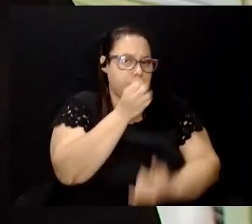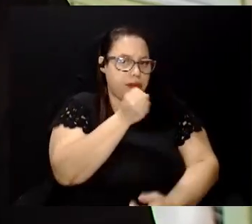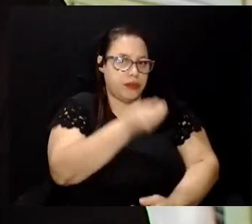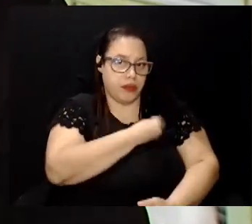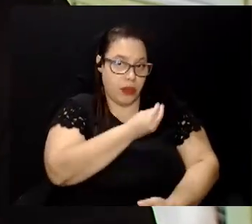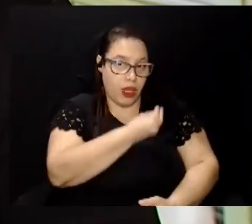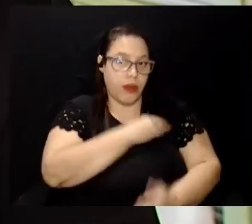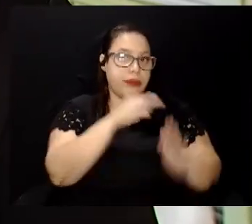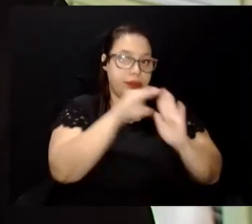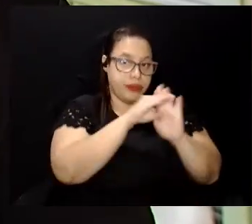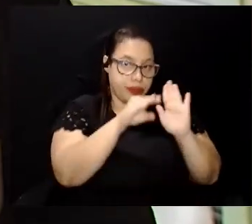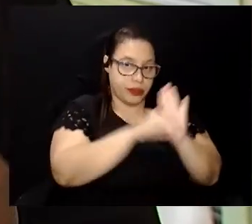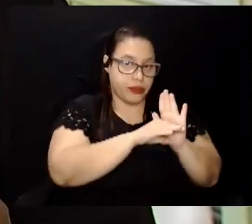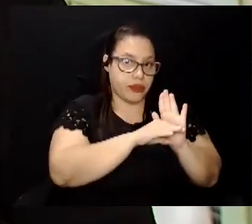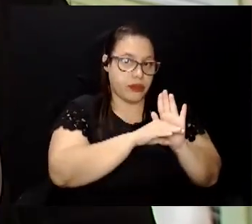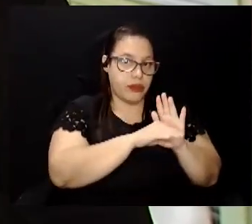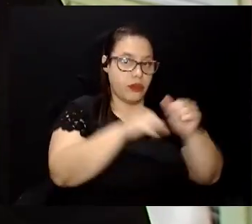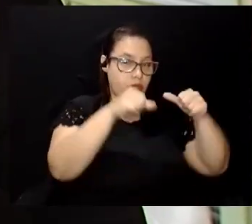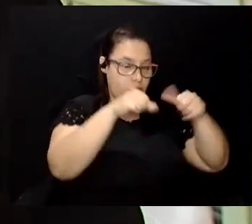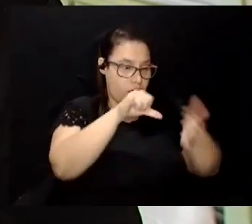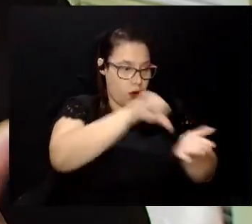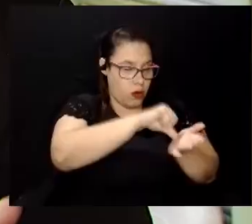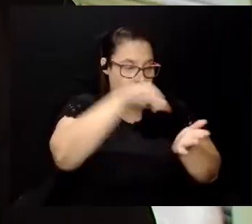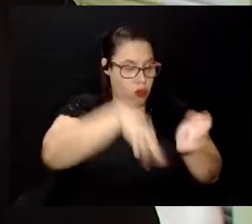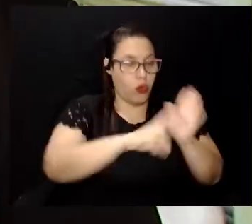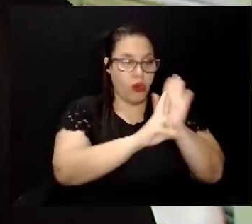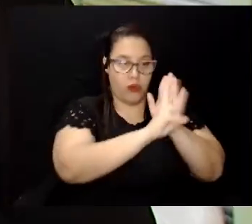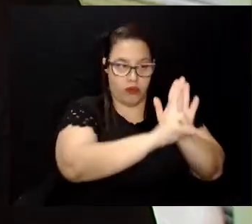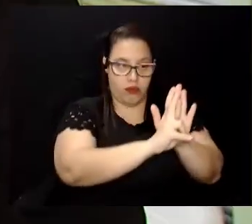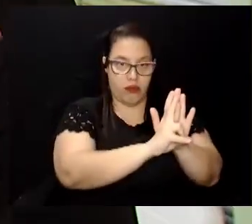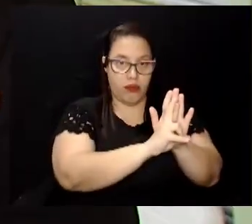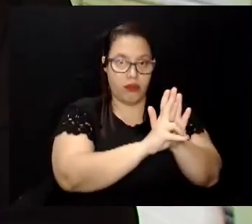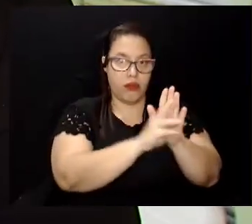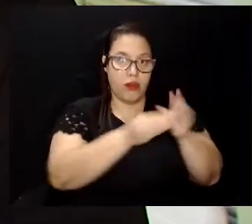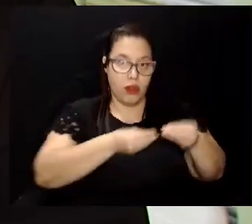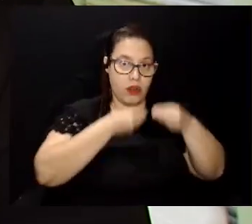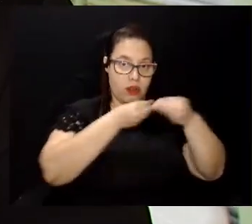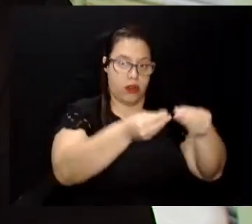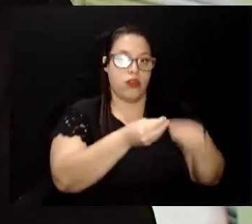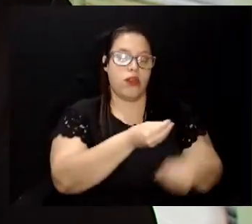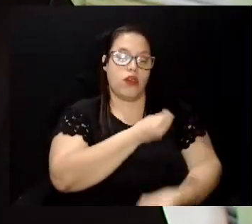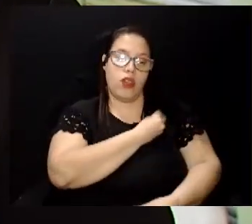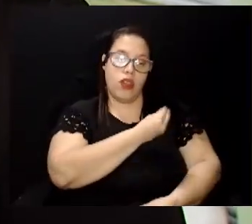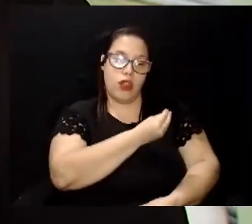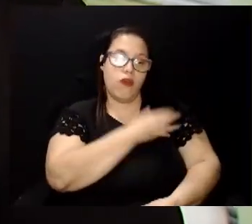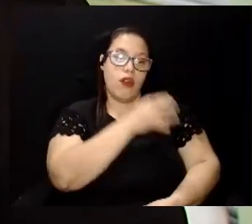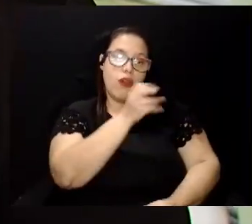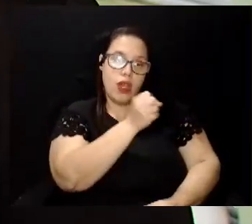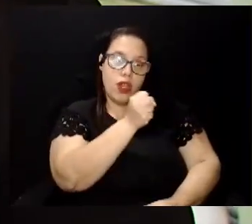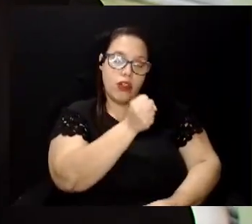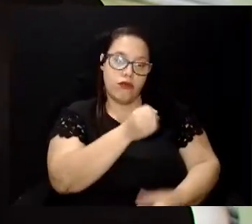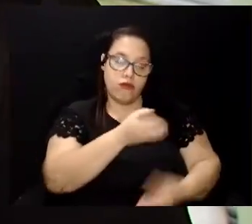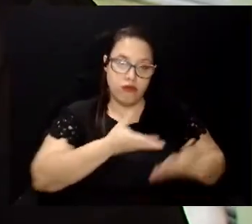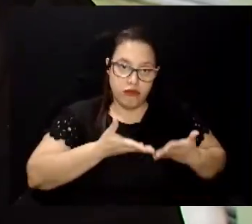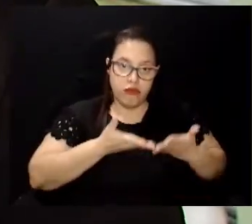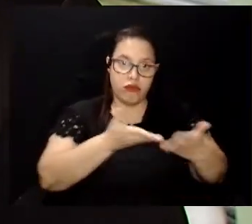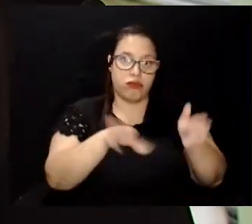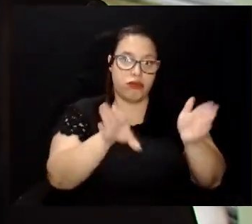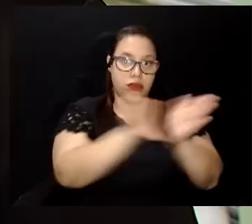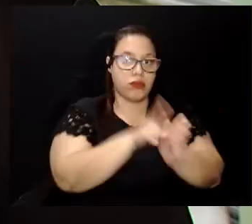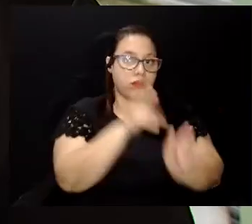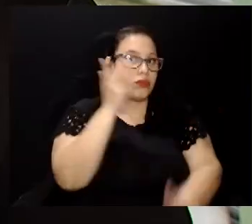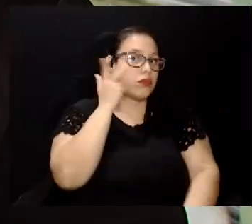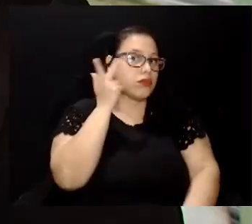faz parte desse programa, que a gente é um ponto de referência, um ponto de entrega para eles, né? Então, assim, os leites, eles